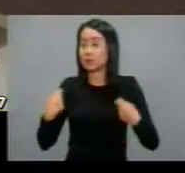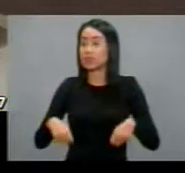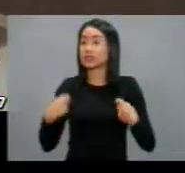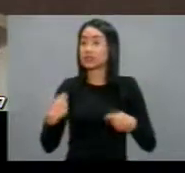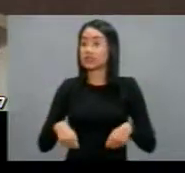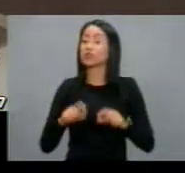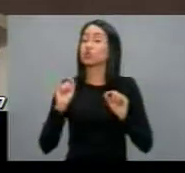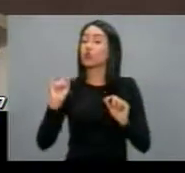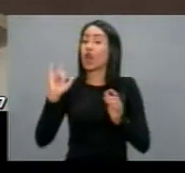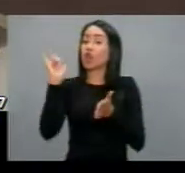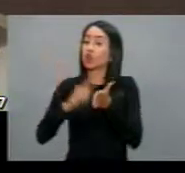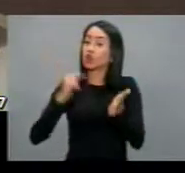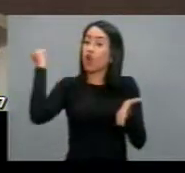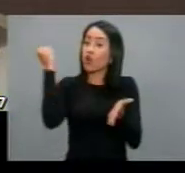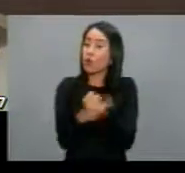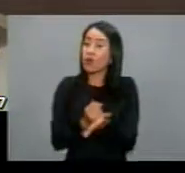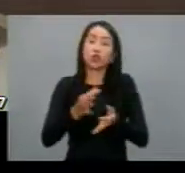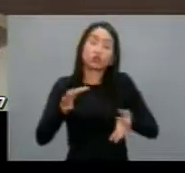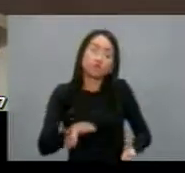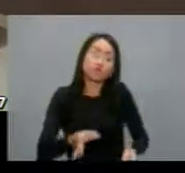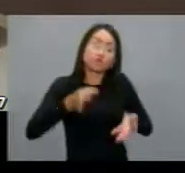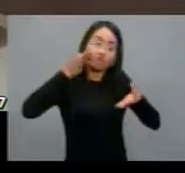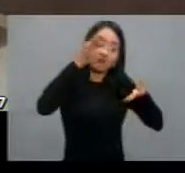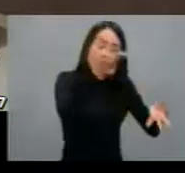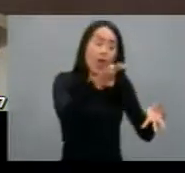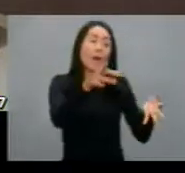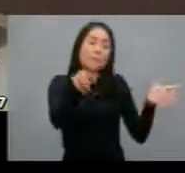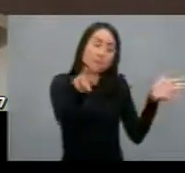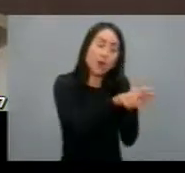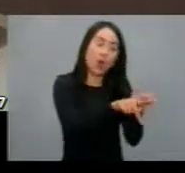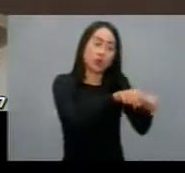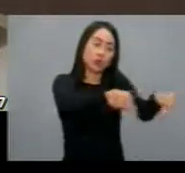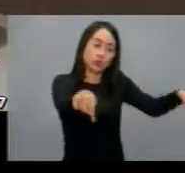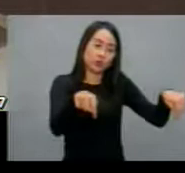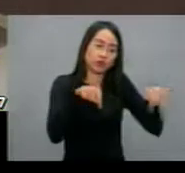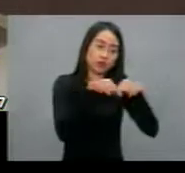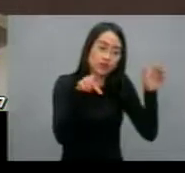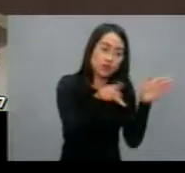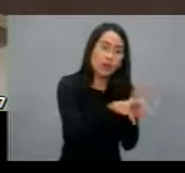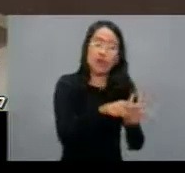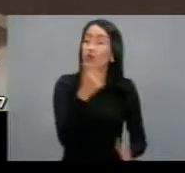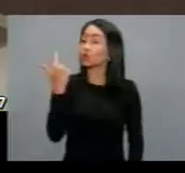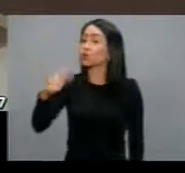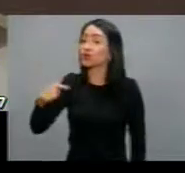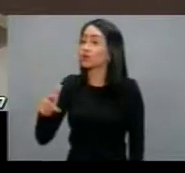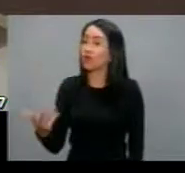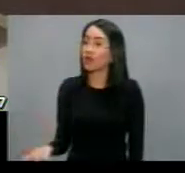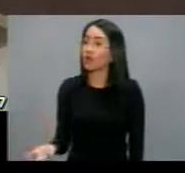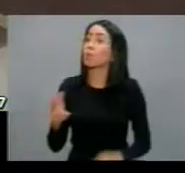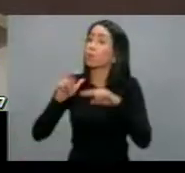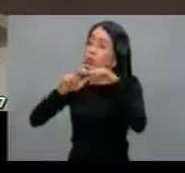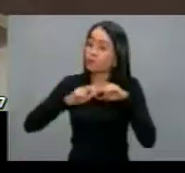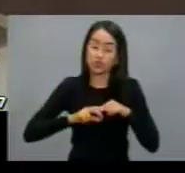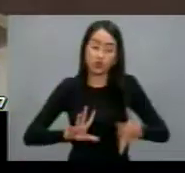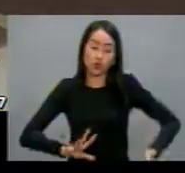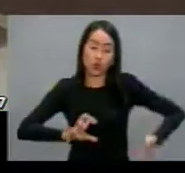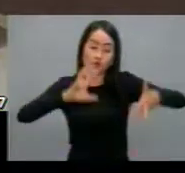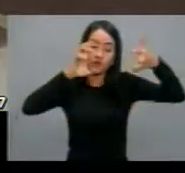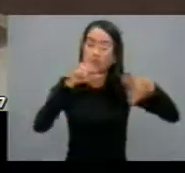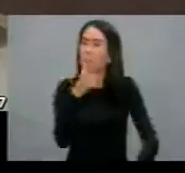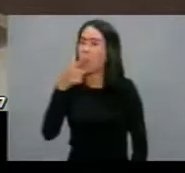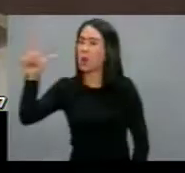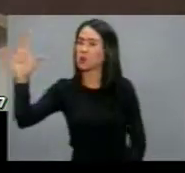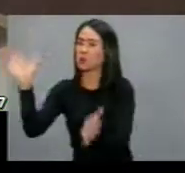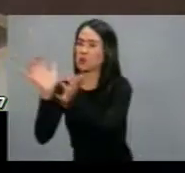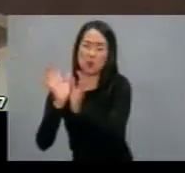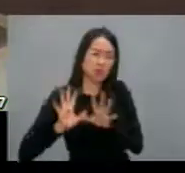de posse do acampamento Zé Maria do Tomé, ela é absurda. O DENOX pode evitar uma tragédia, porque